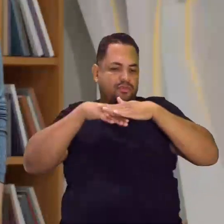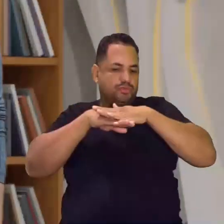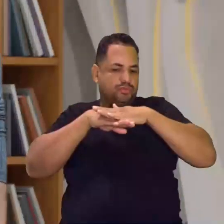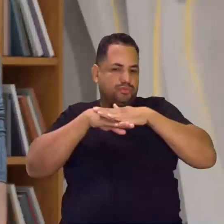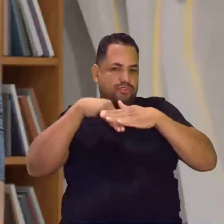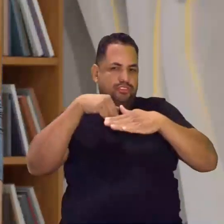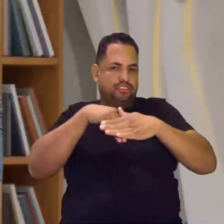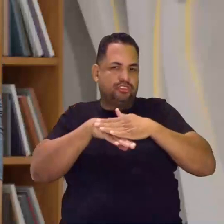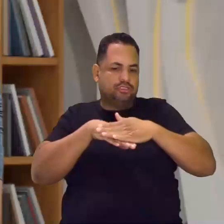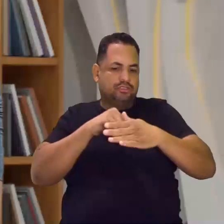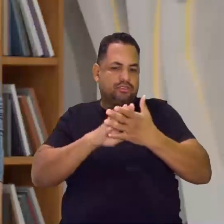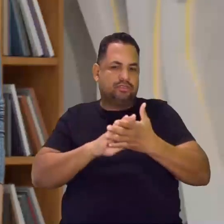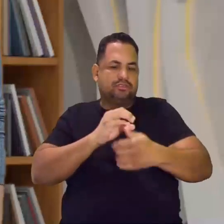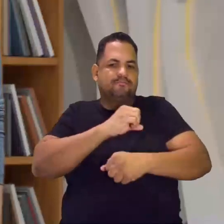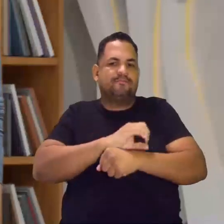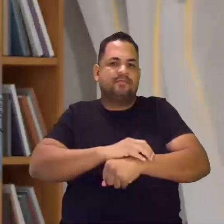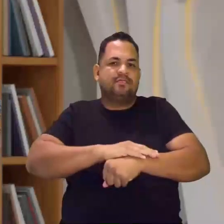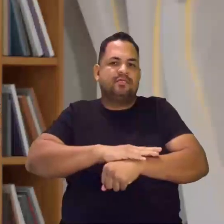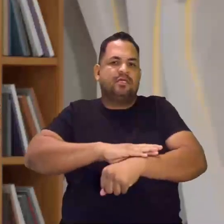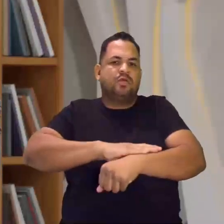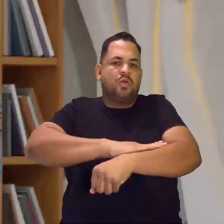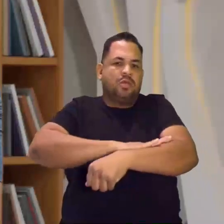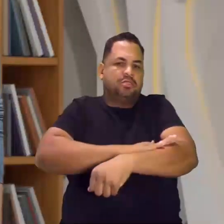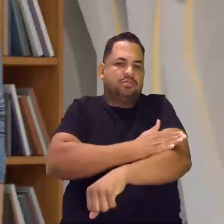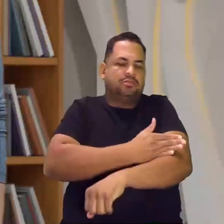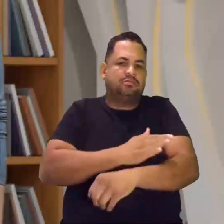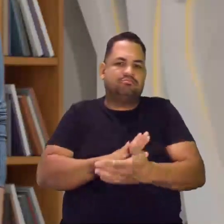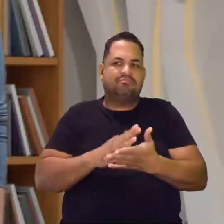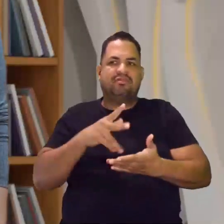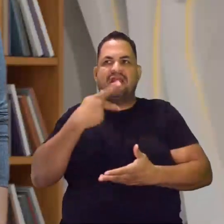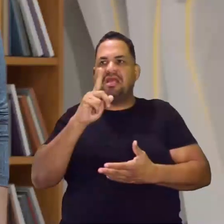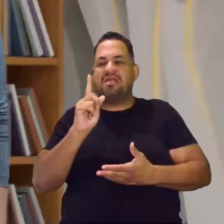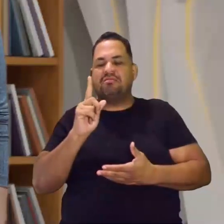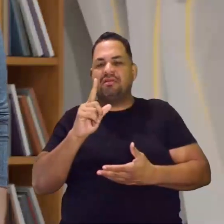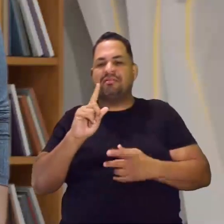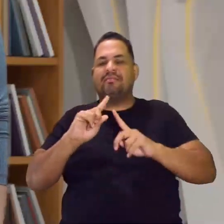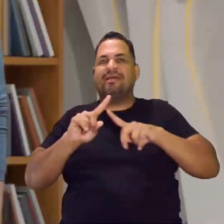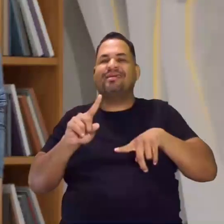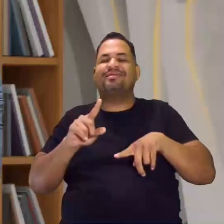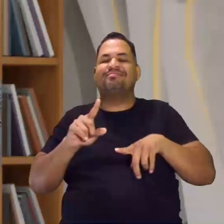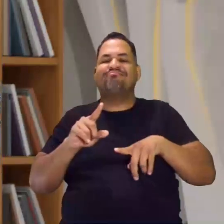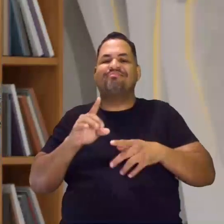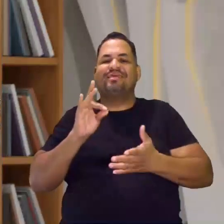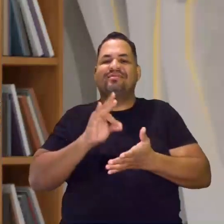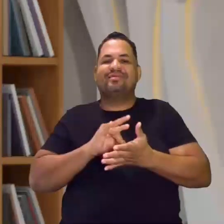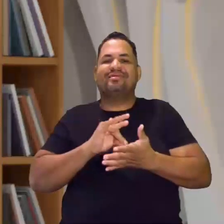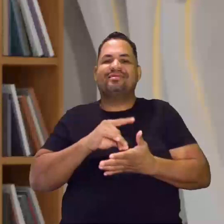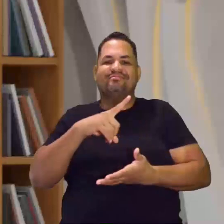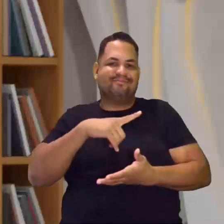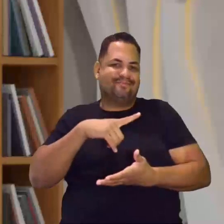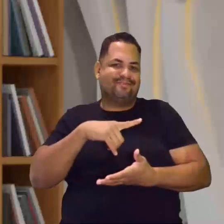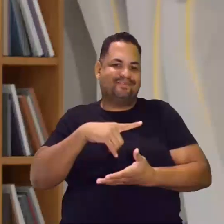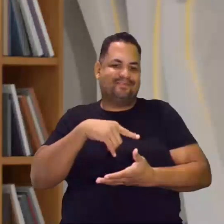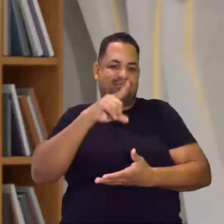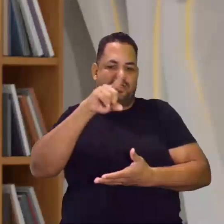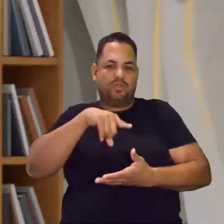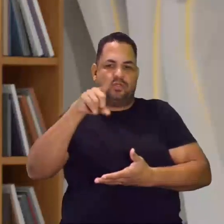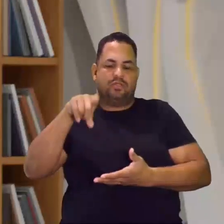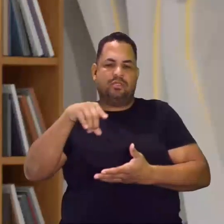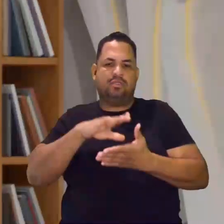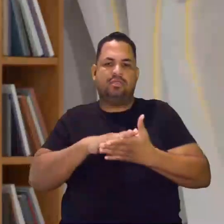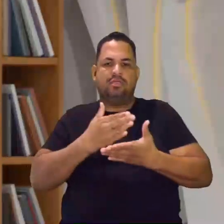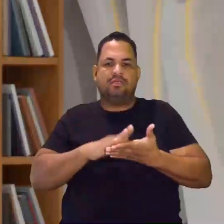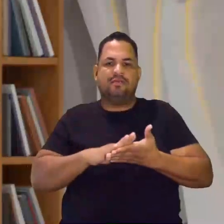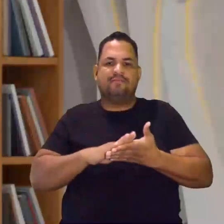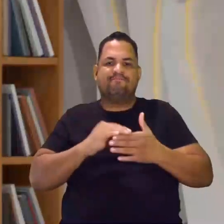um racismo velado, onde se nega o tempo inteiro, mas que na prática, quando a gente vai para dados estatísticos, há uma